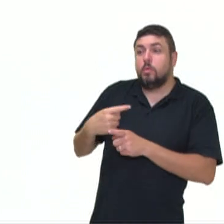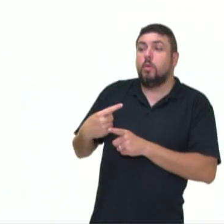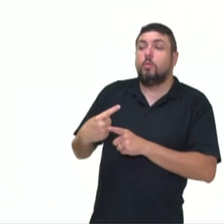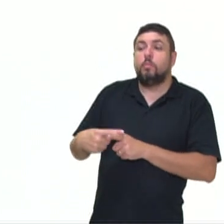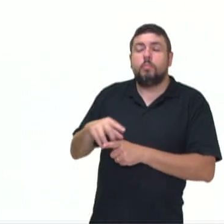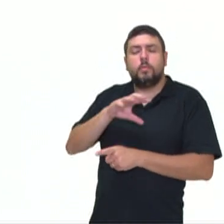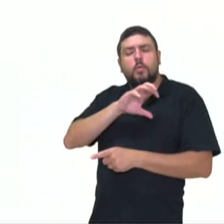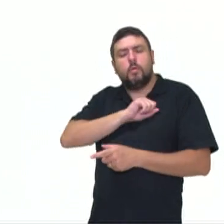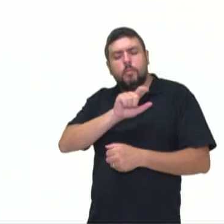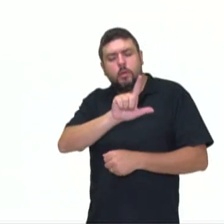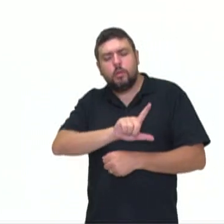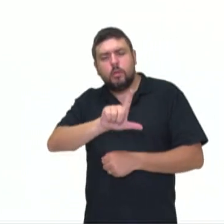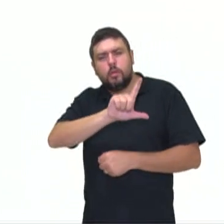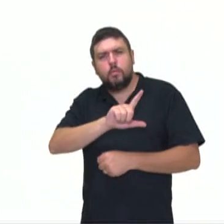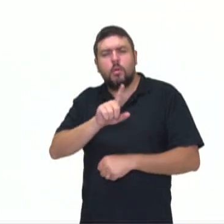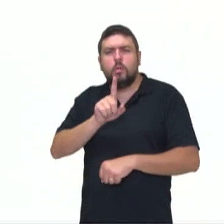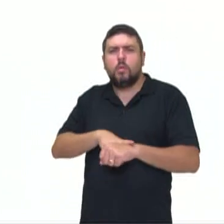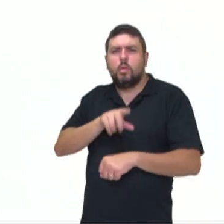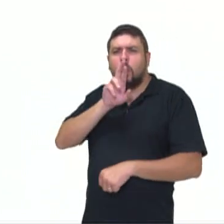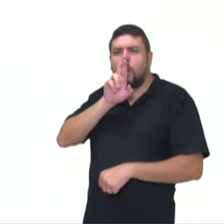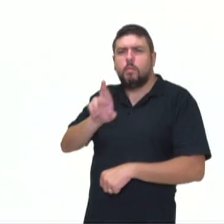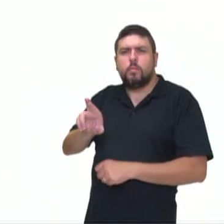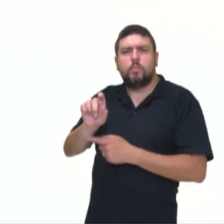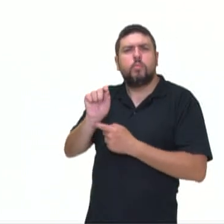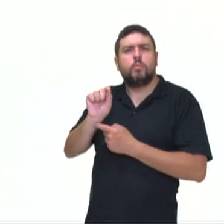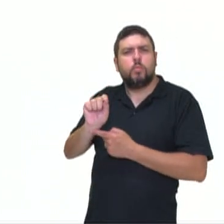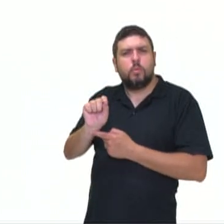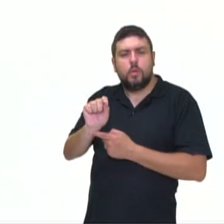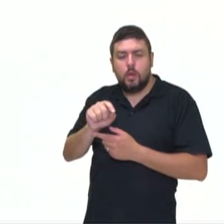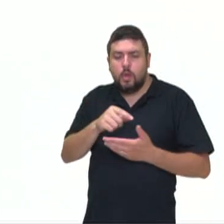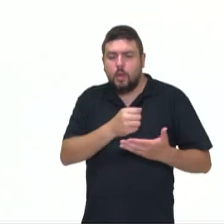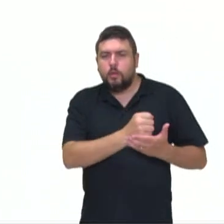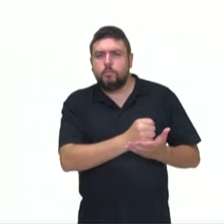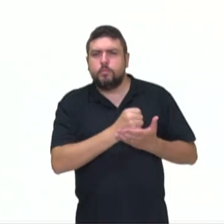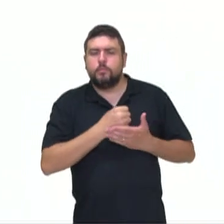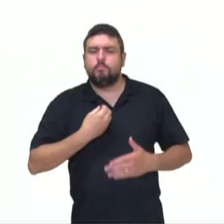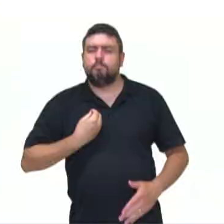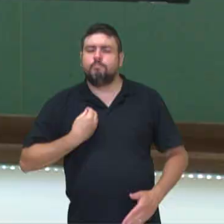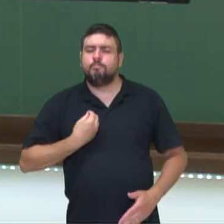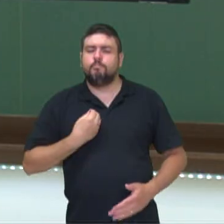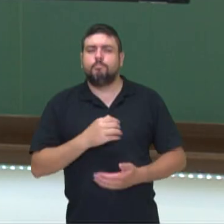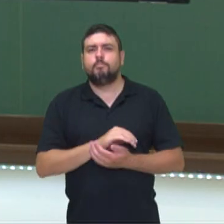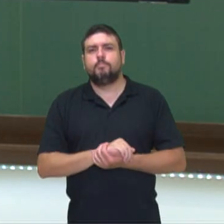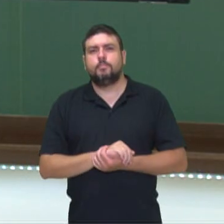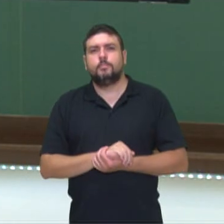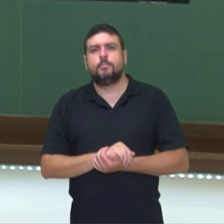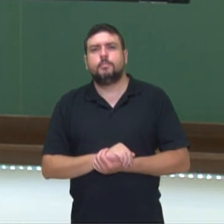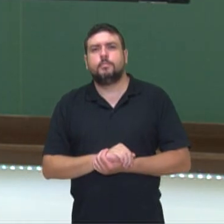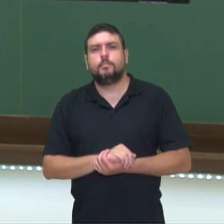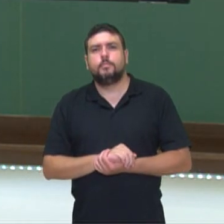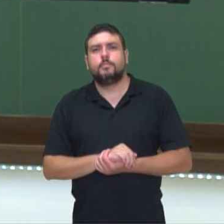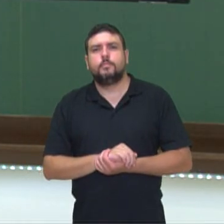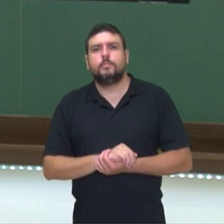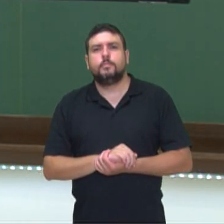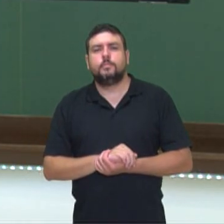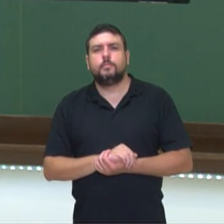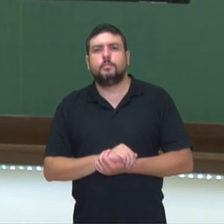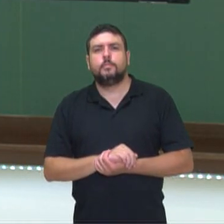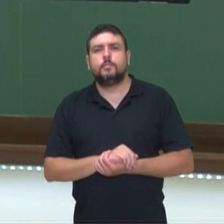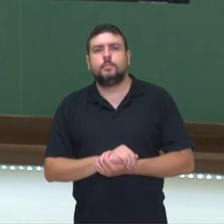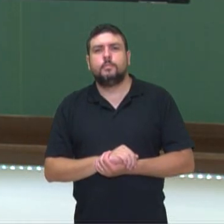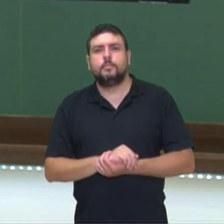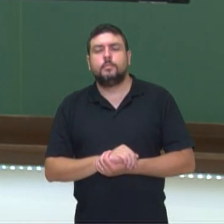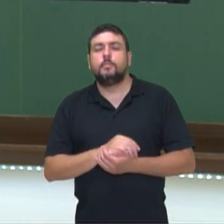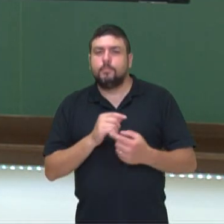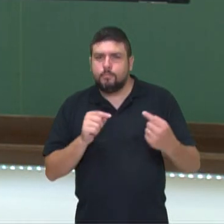que me vem espontaneamente à cabeça é porque ela me ajuda a viver. Veja só, tem tudo a ver com a nossa reflexão